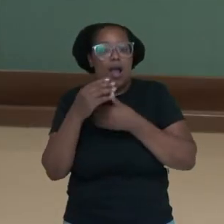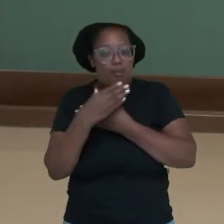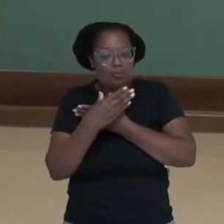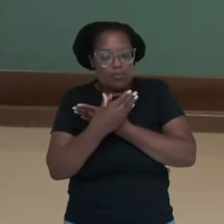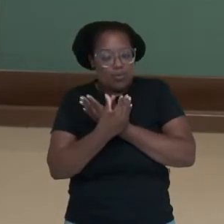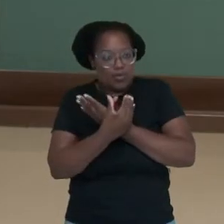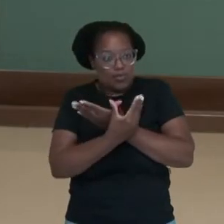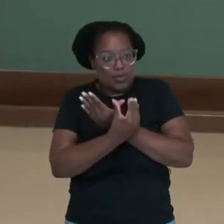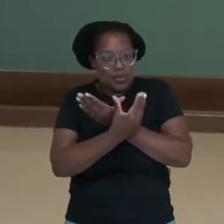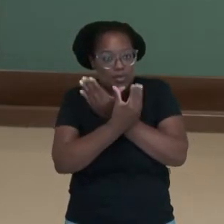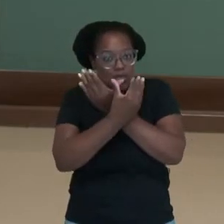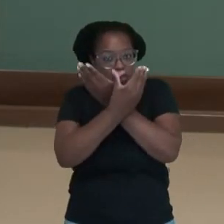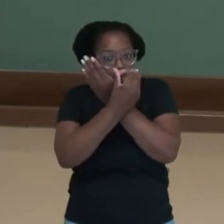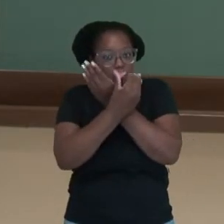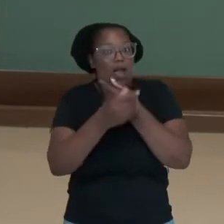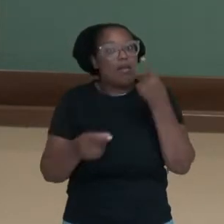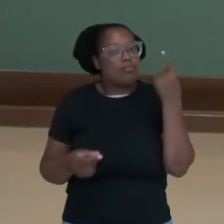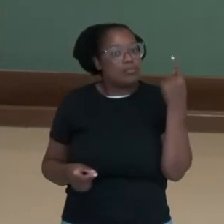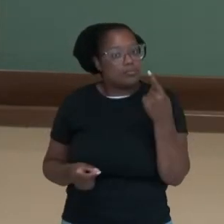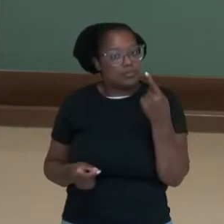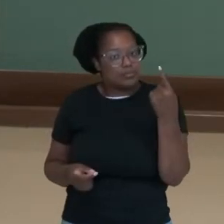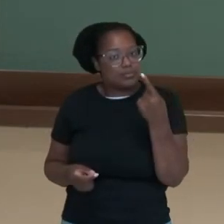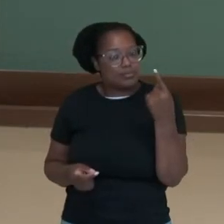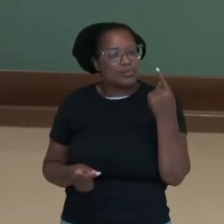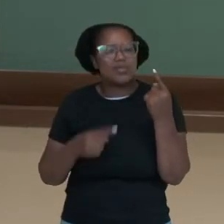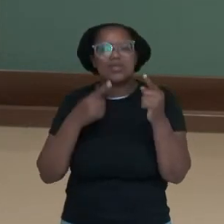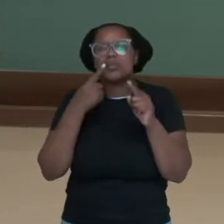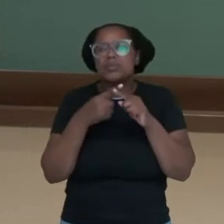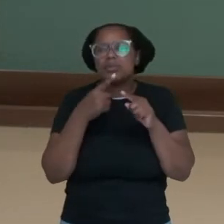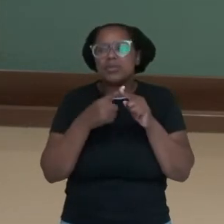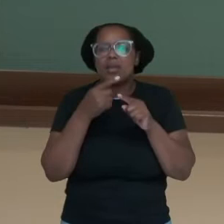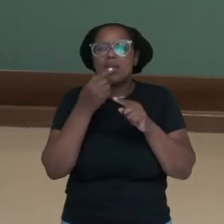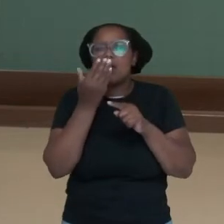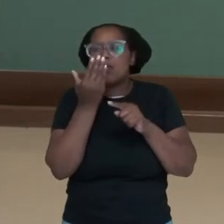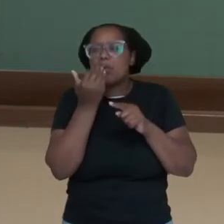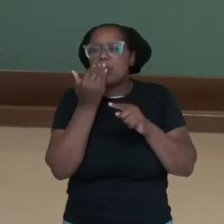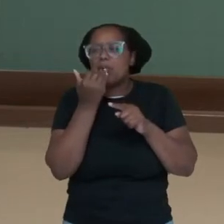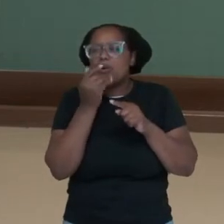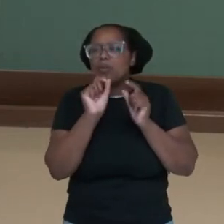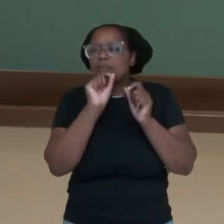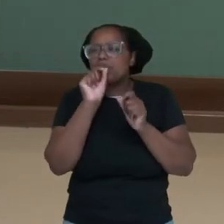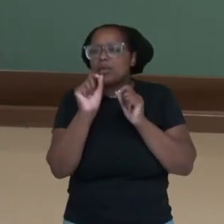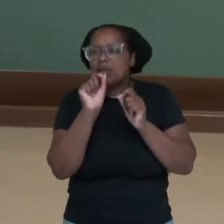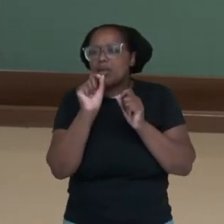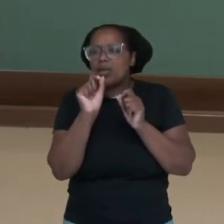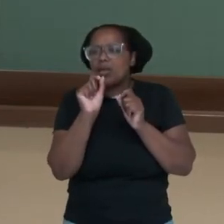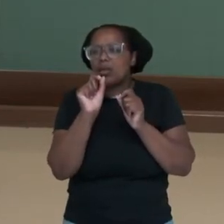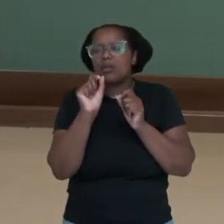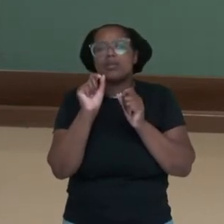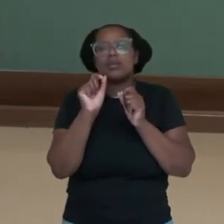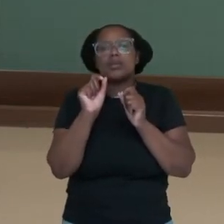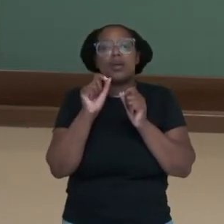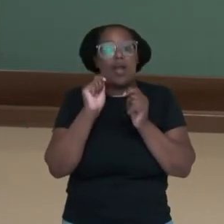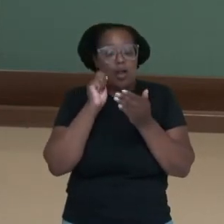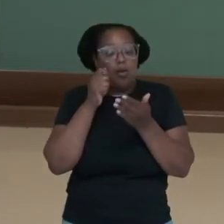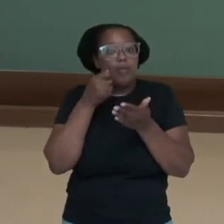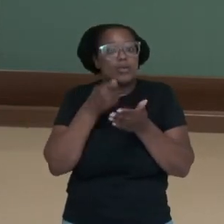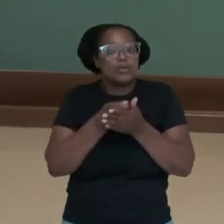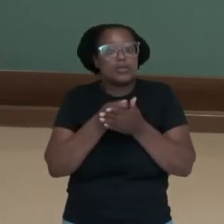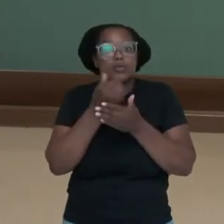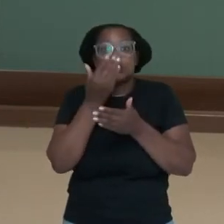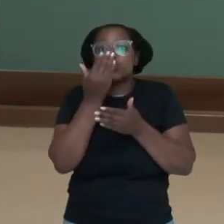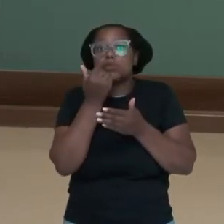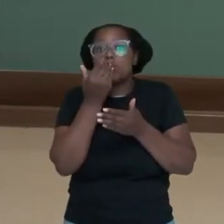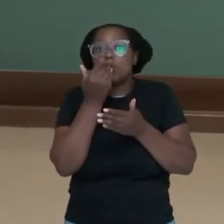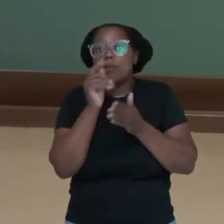ela é consumidor primário, porque se alimenta do produtor. Obrigatoriamente, o consumidor